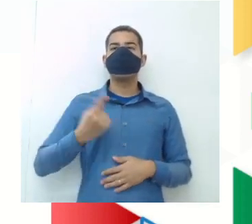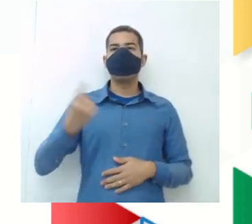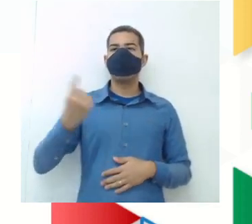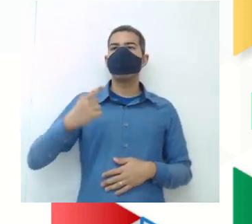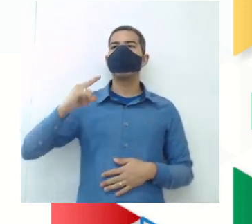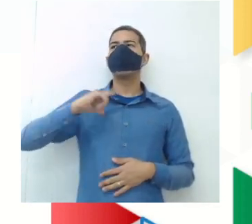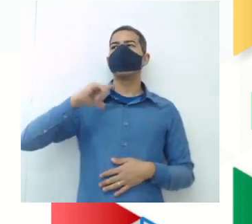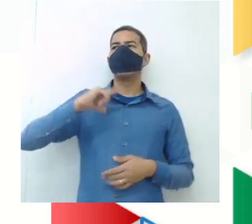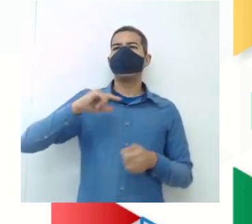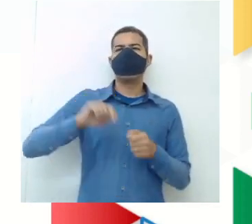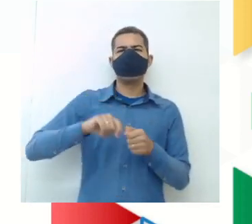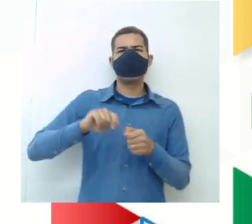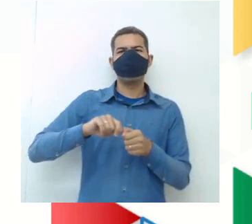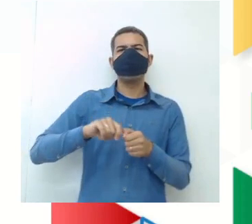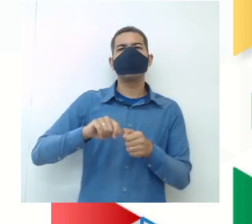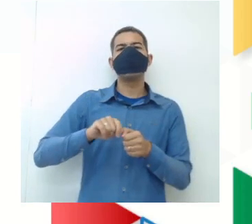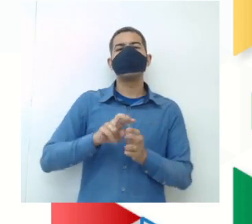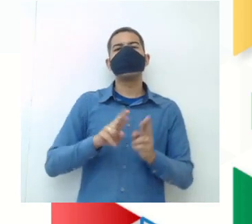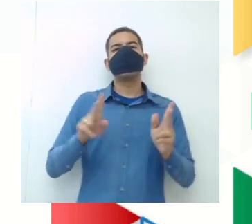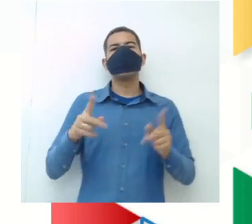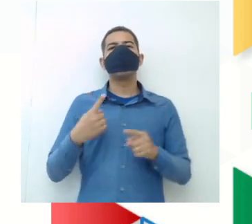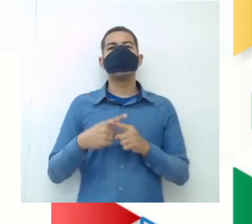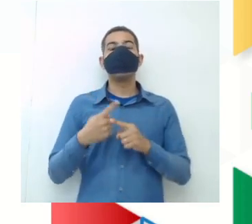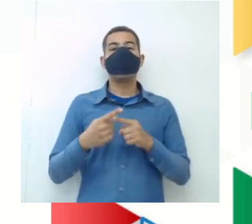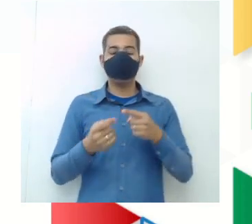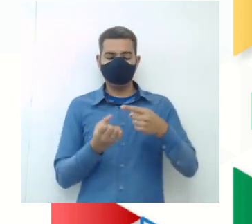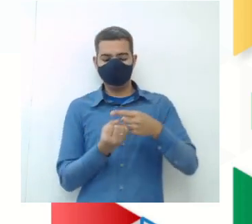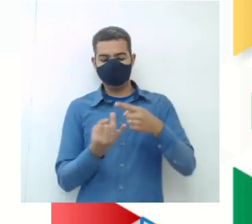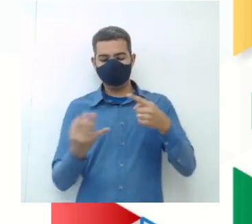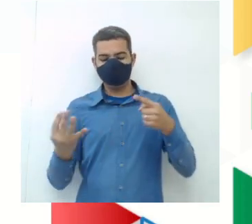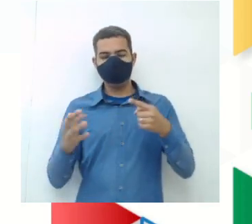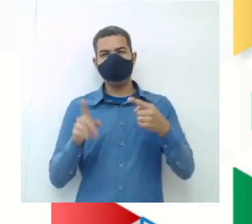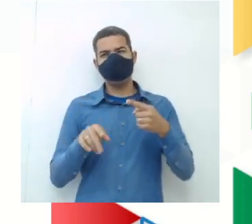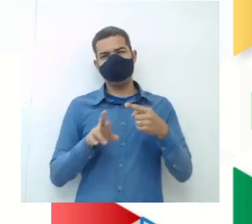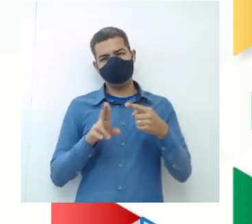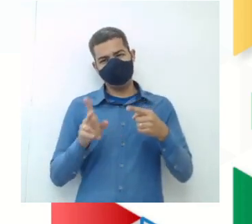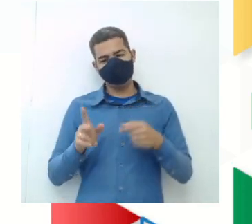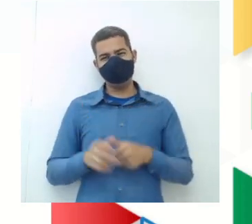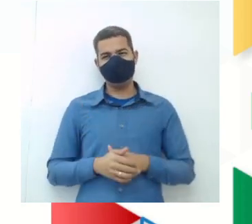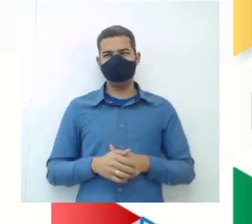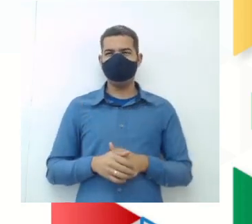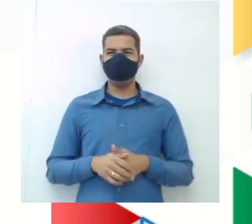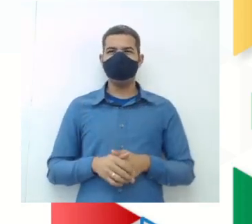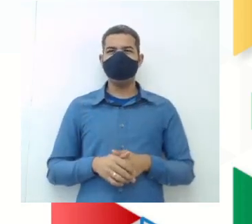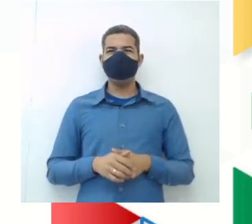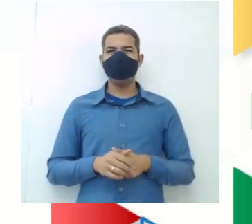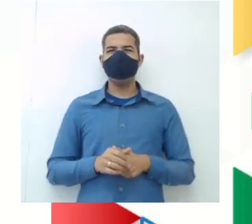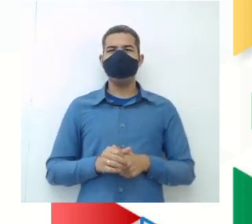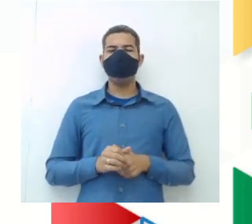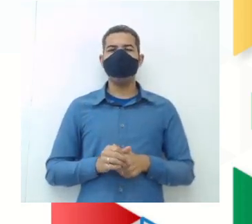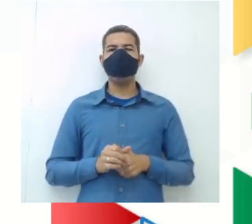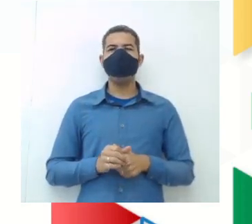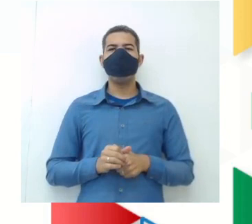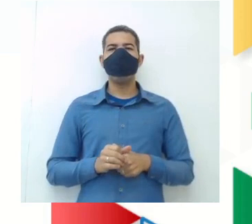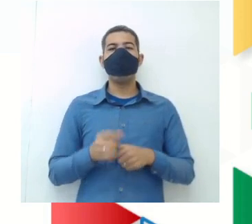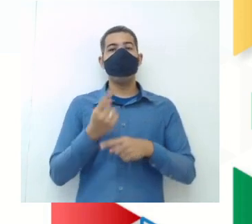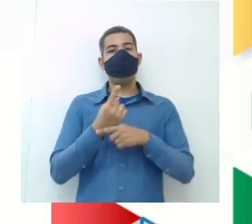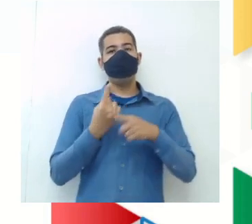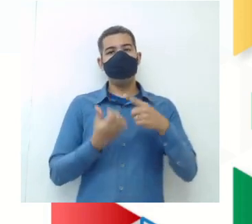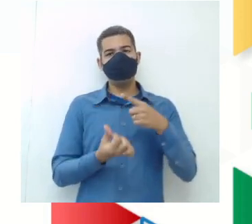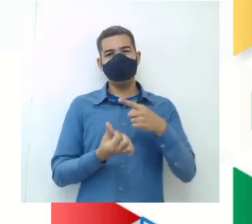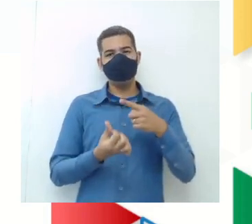forma diferente de trabalhar agora, porque os denominadores são diferentes, tá? Eu tenho 1/6 mais